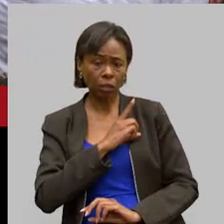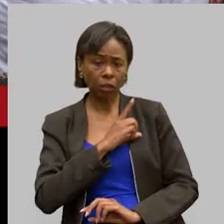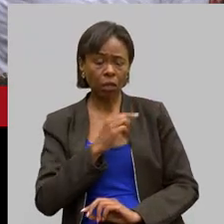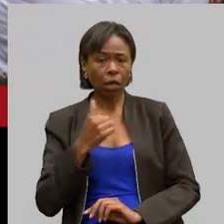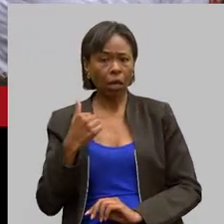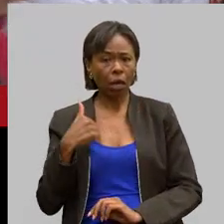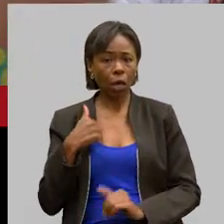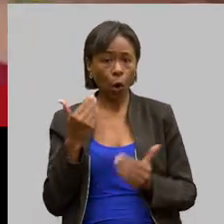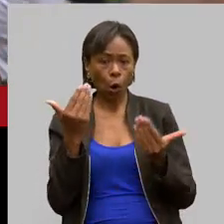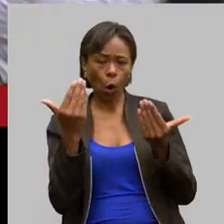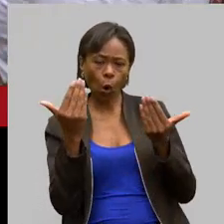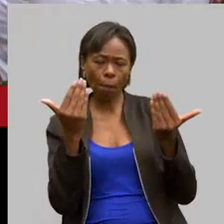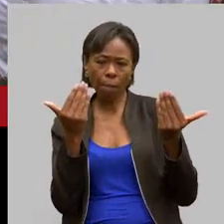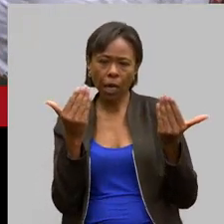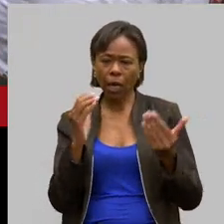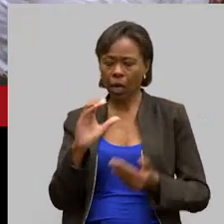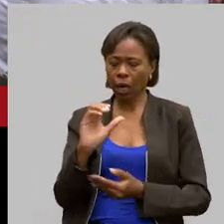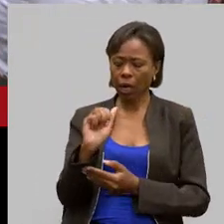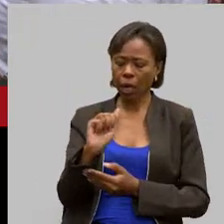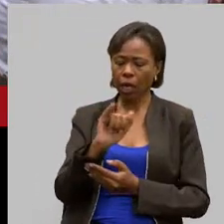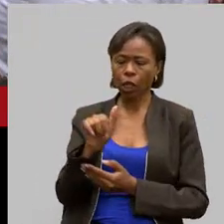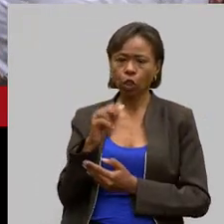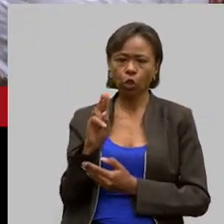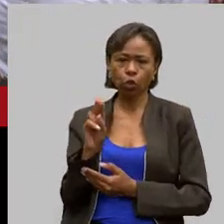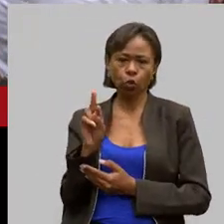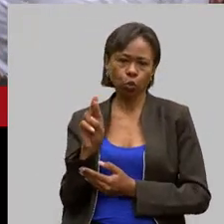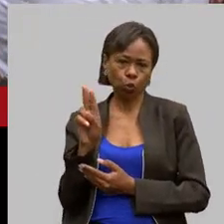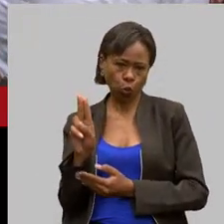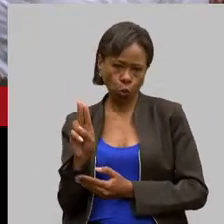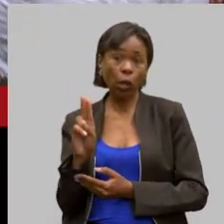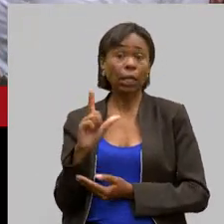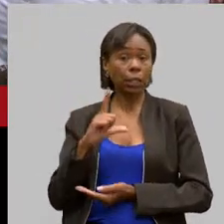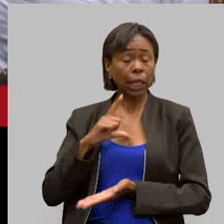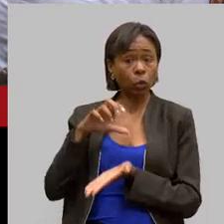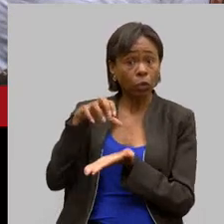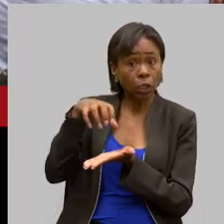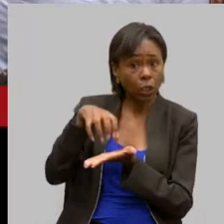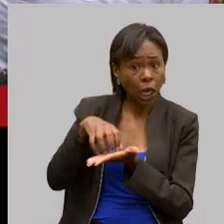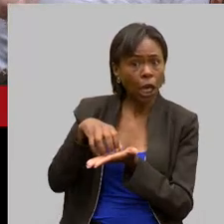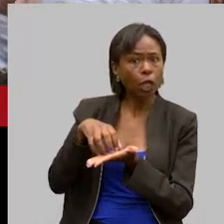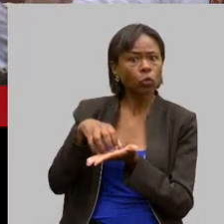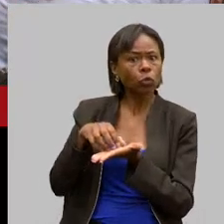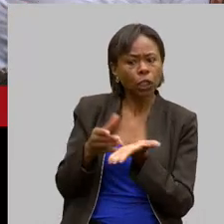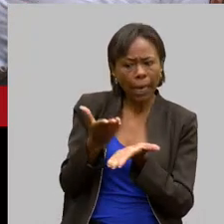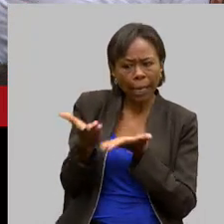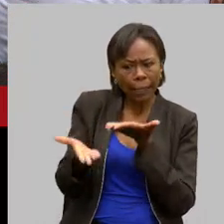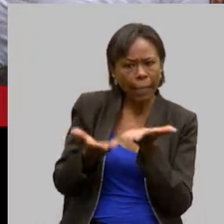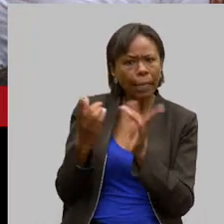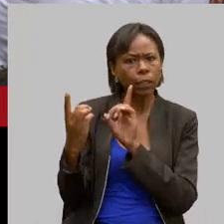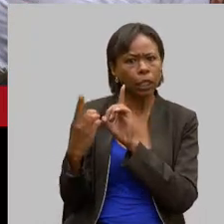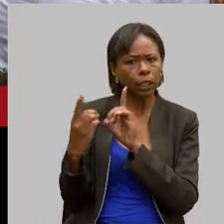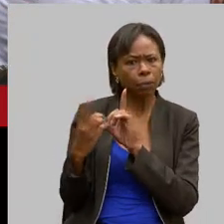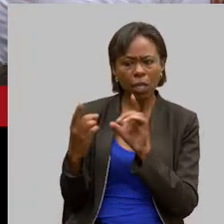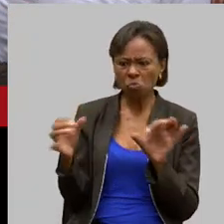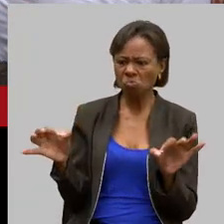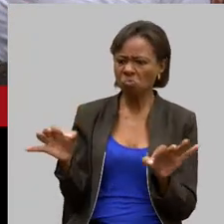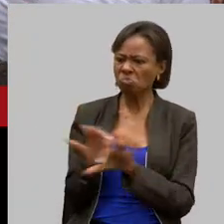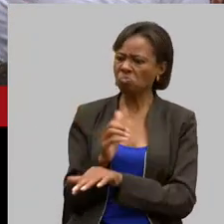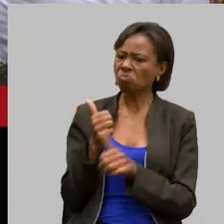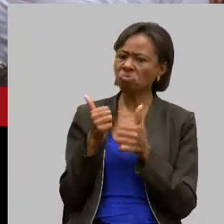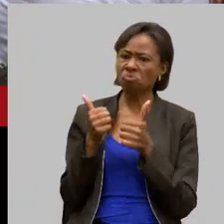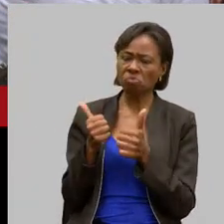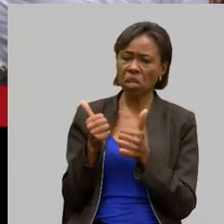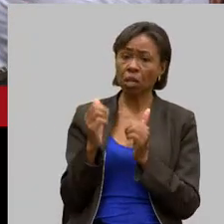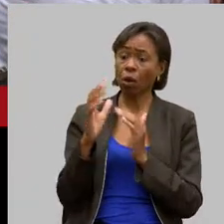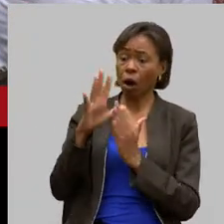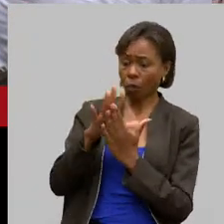Cajuru que tem um Centro de Atendimento completo é um exemplo para nós o único